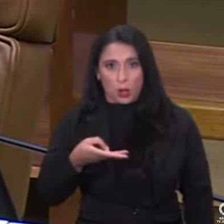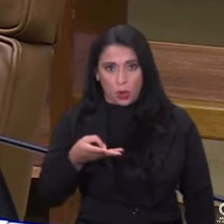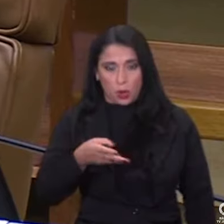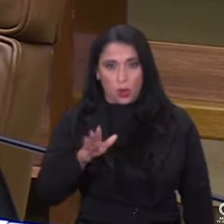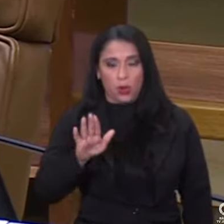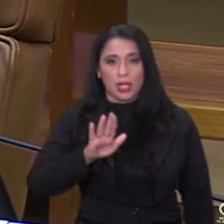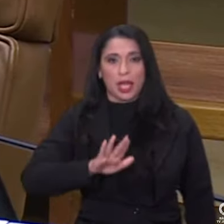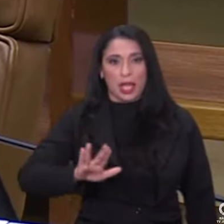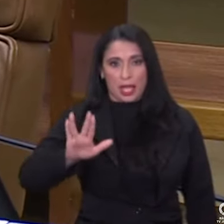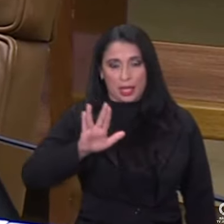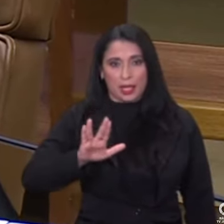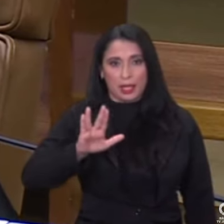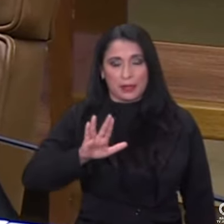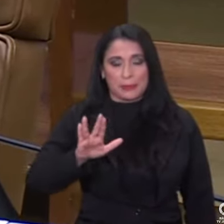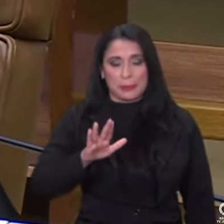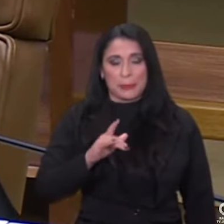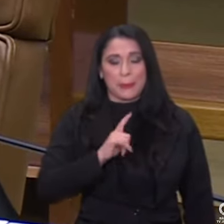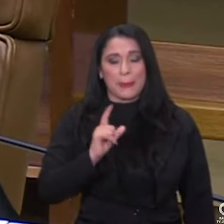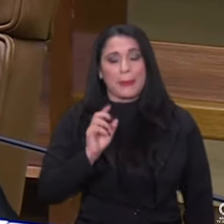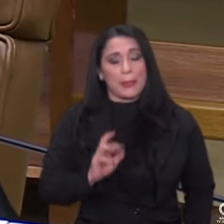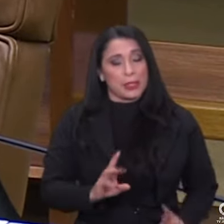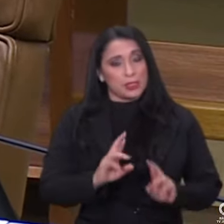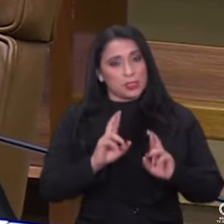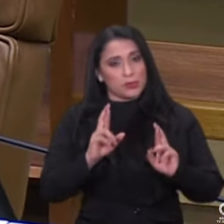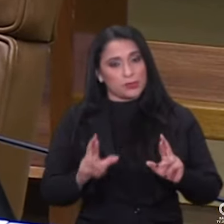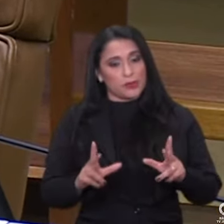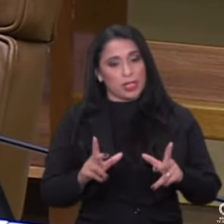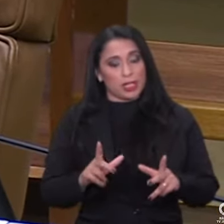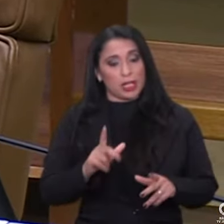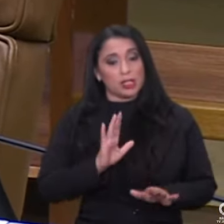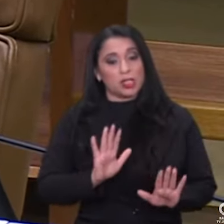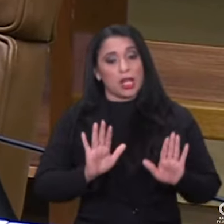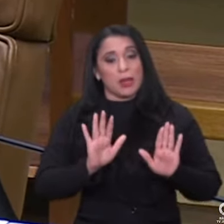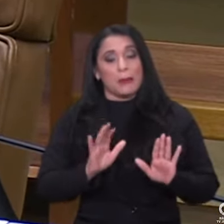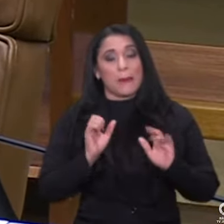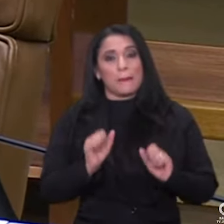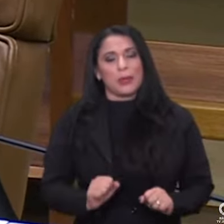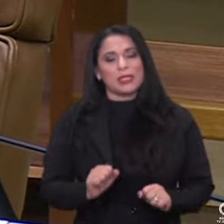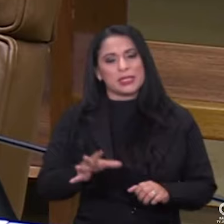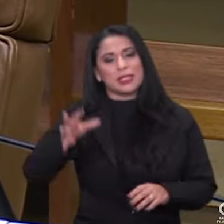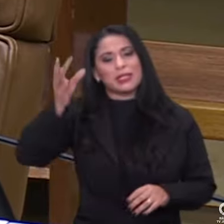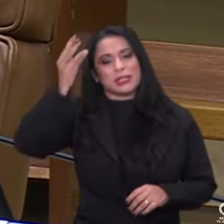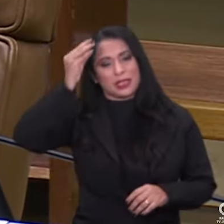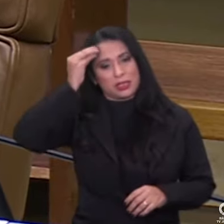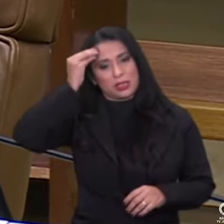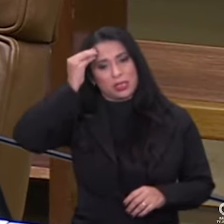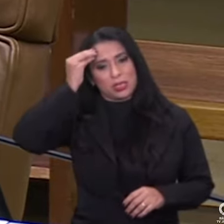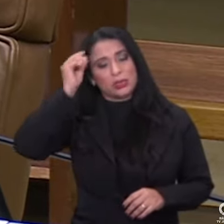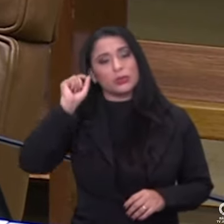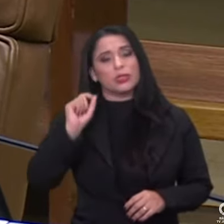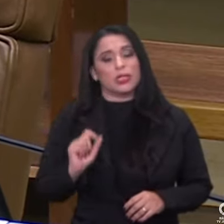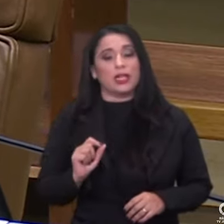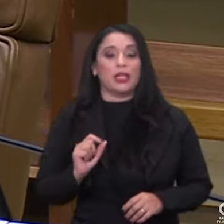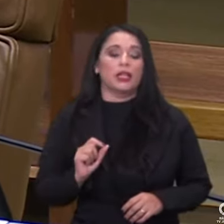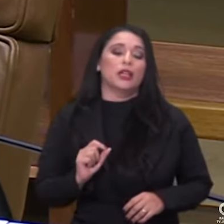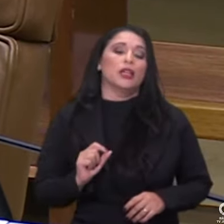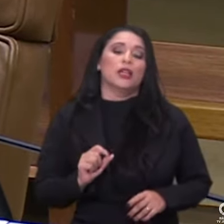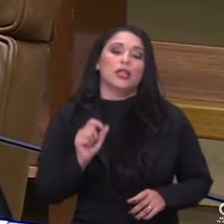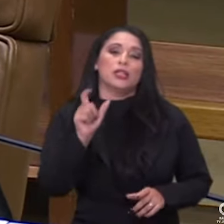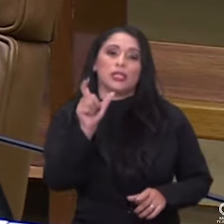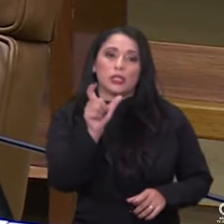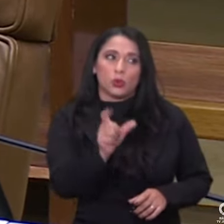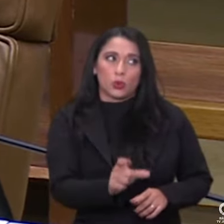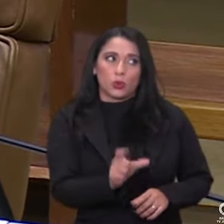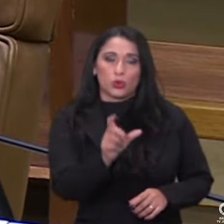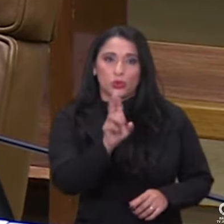a contrário senso, pode ser entendido que os usuários